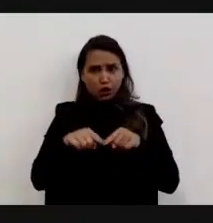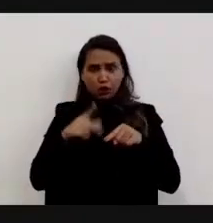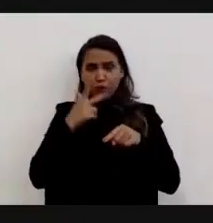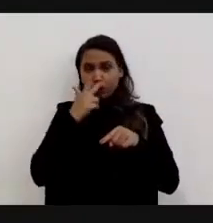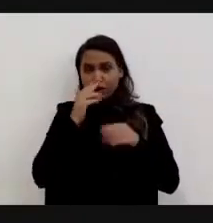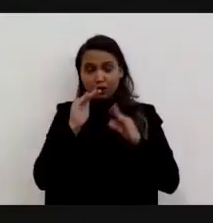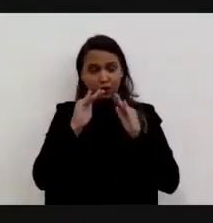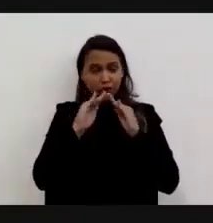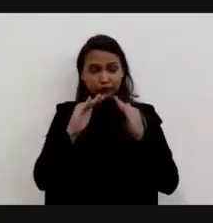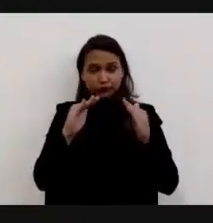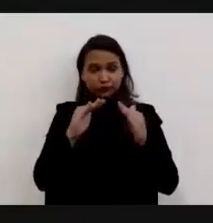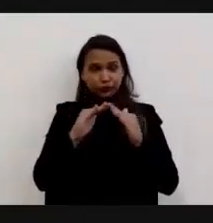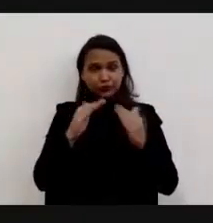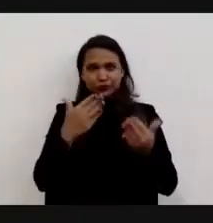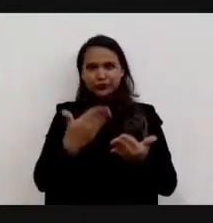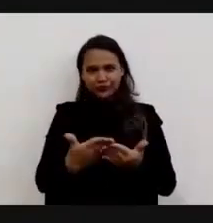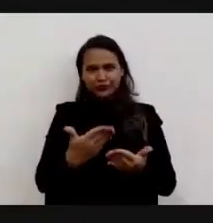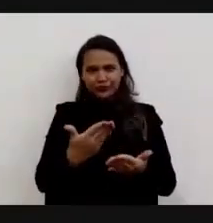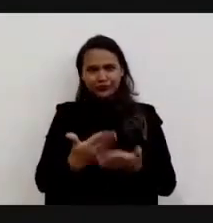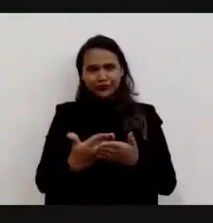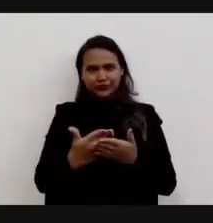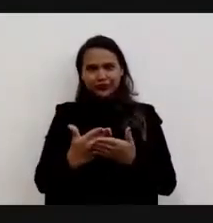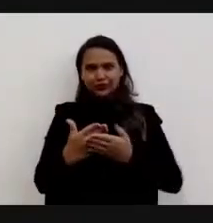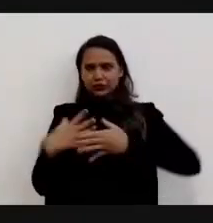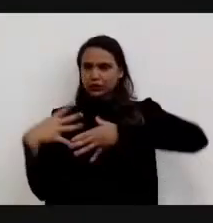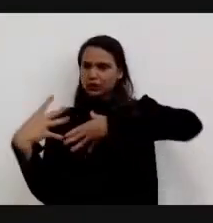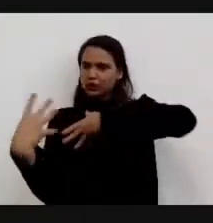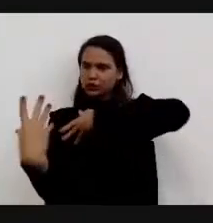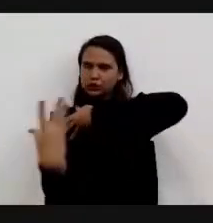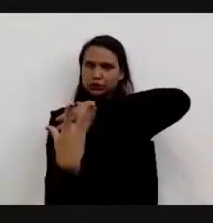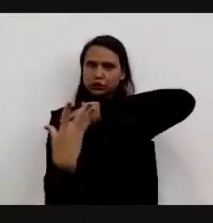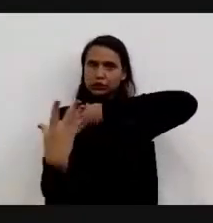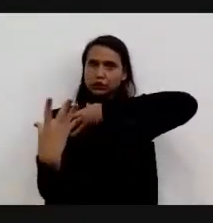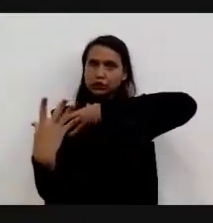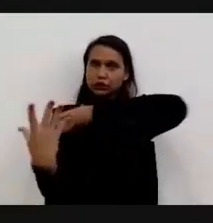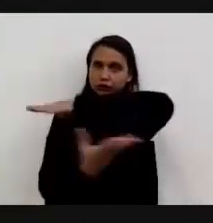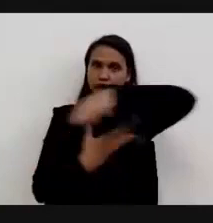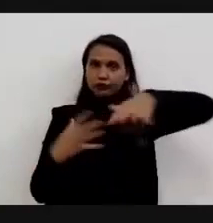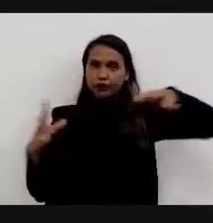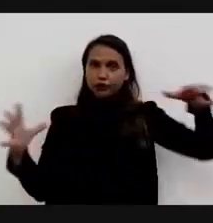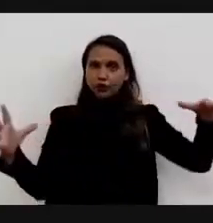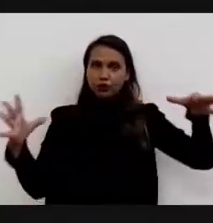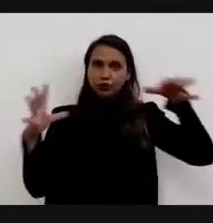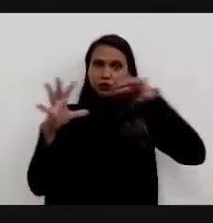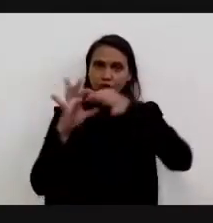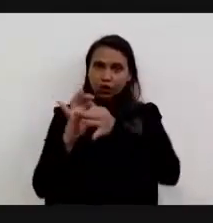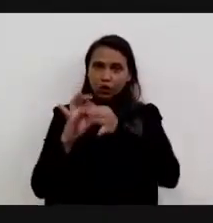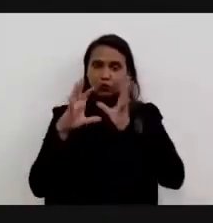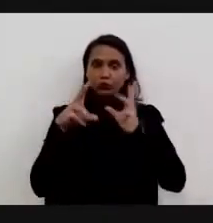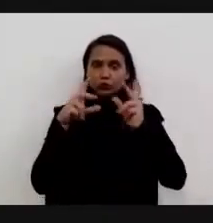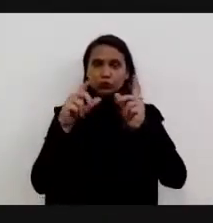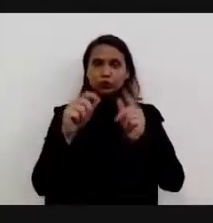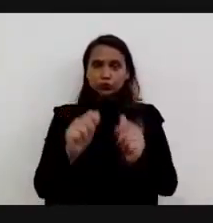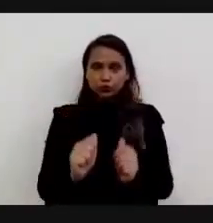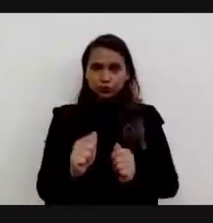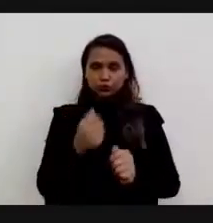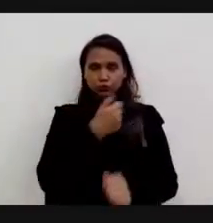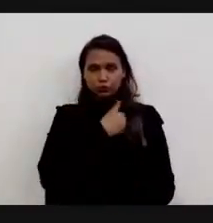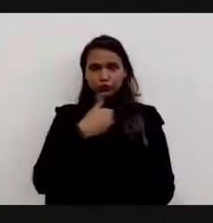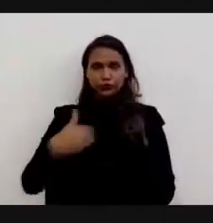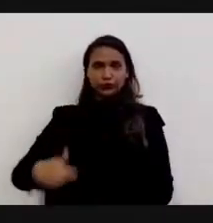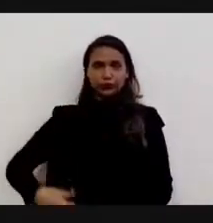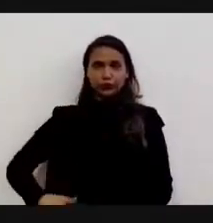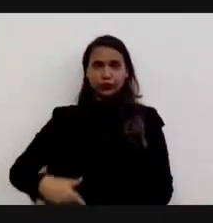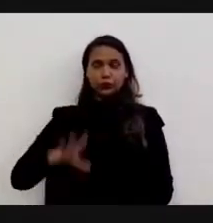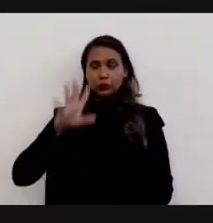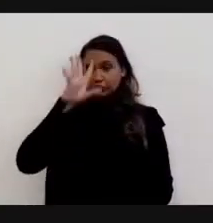colegiado envolvendo todos os stakeholders, tanto governamentais como da sociedade civil, para tomar uma decisão emergencial. Isso,